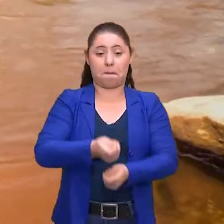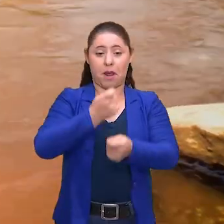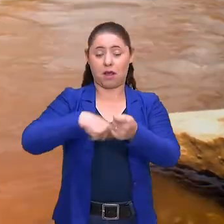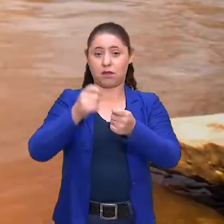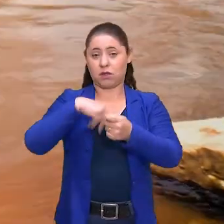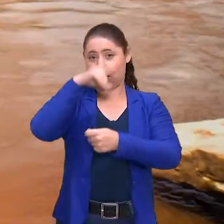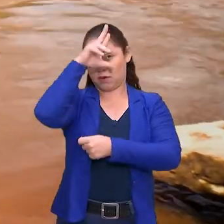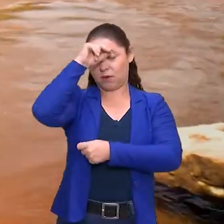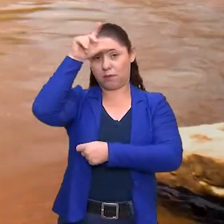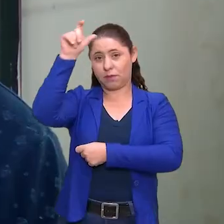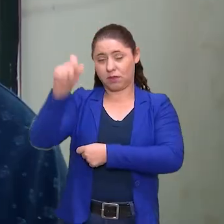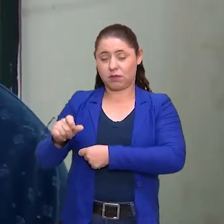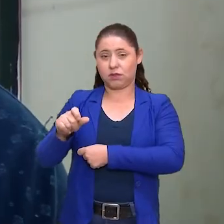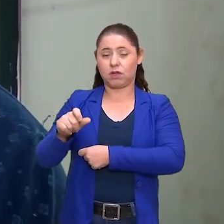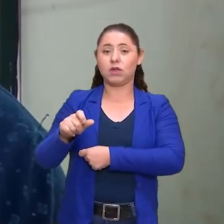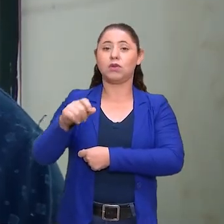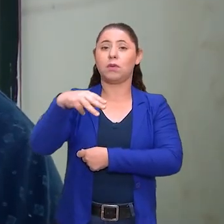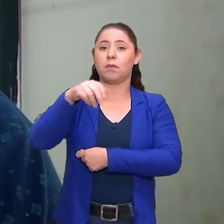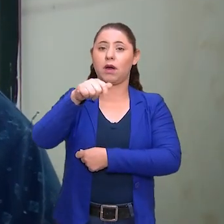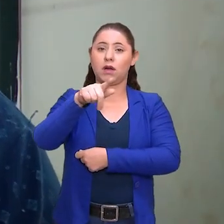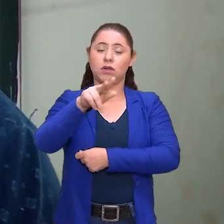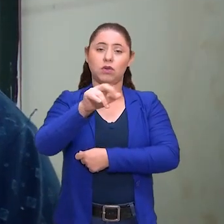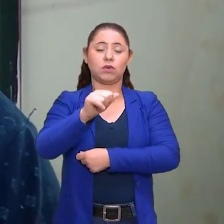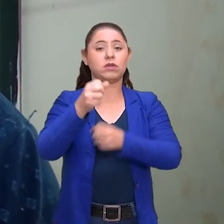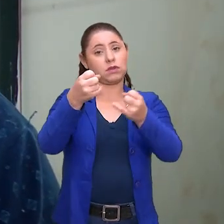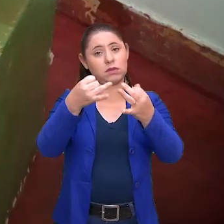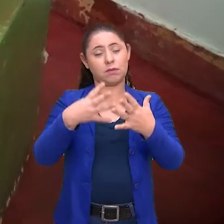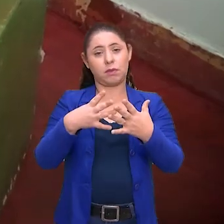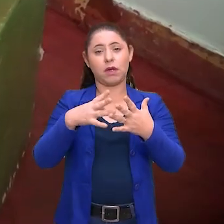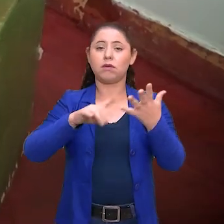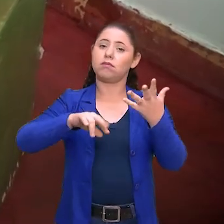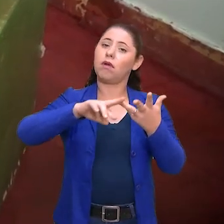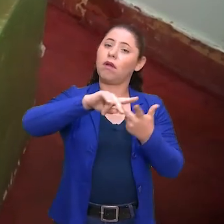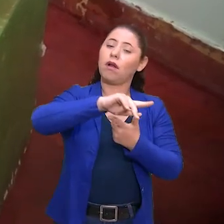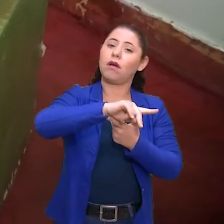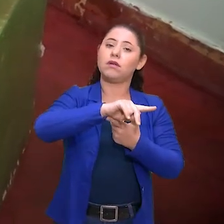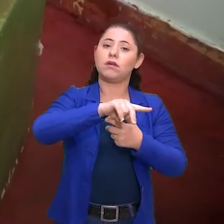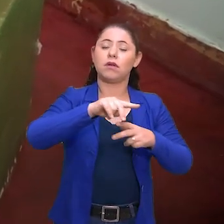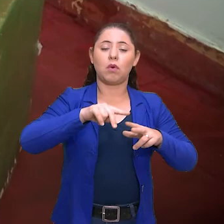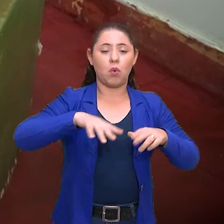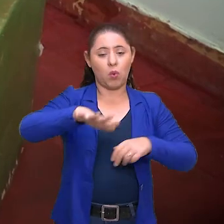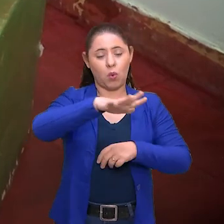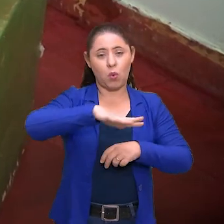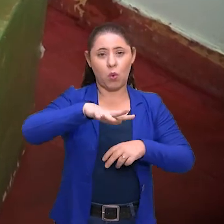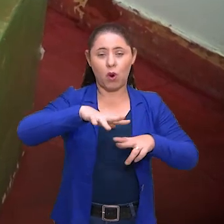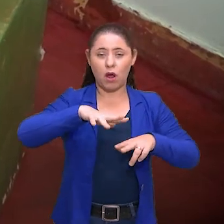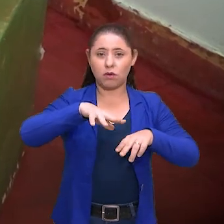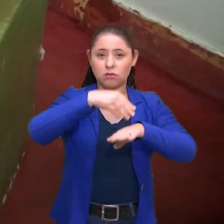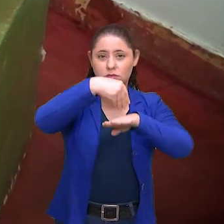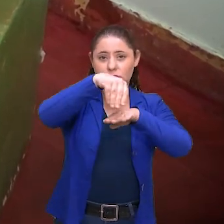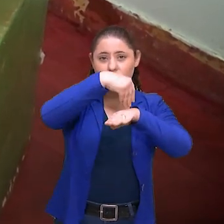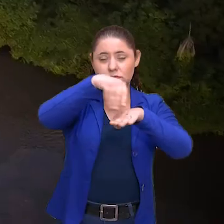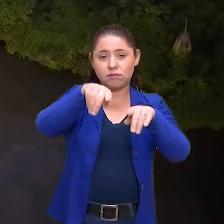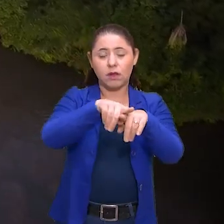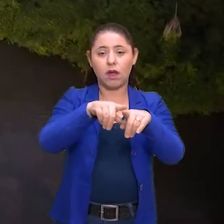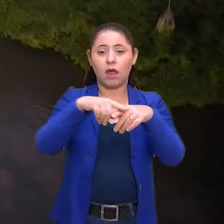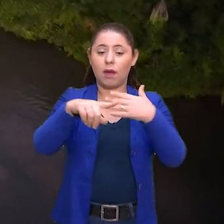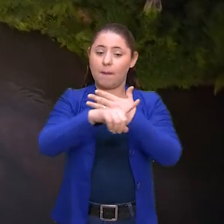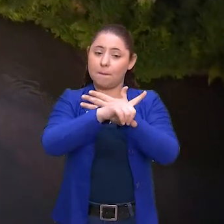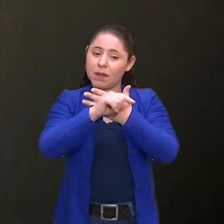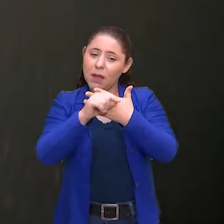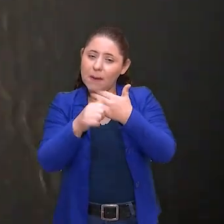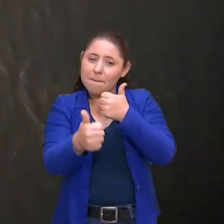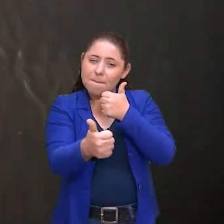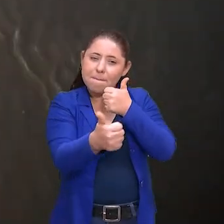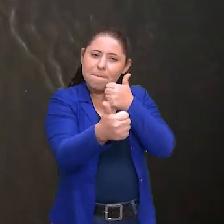Coxim não é só pesca, e o prefeito Edilson Magro faz questão de listar os outros atrativos, incluindo sítios arqueológicos. Coxim, nós temos o